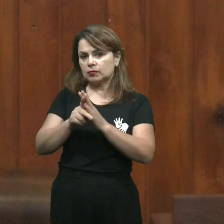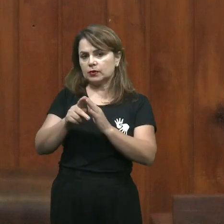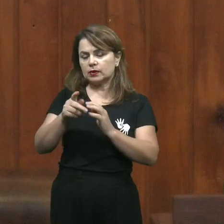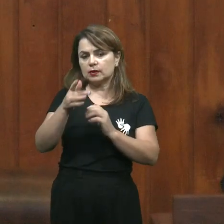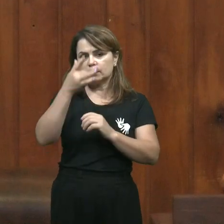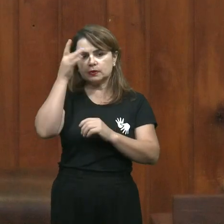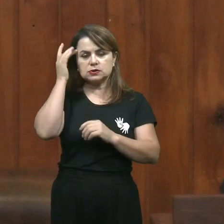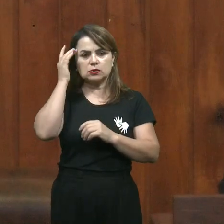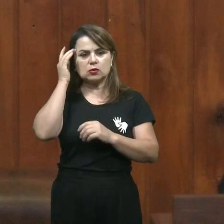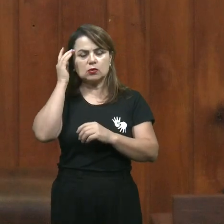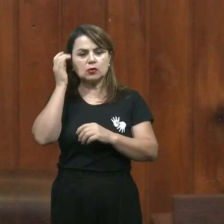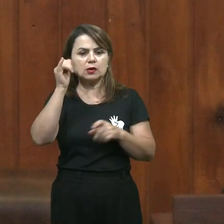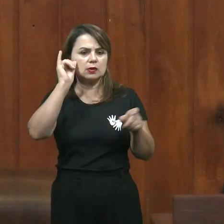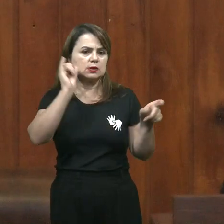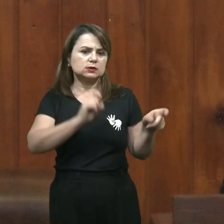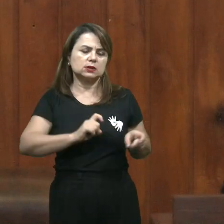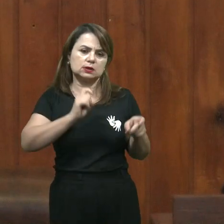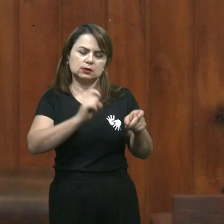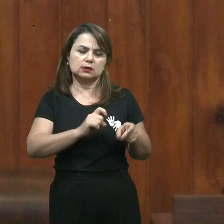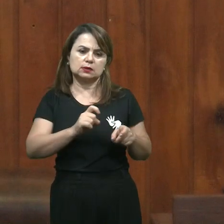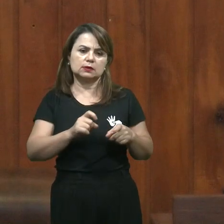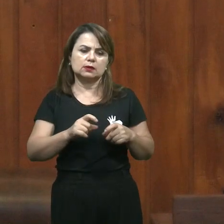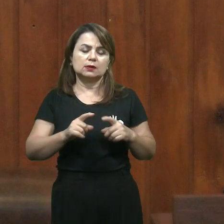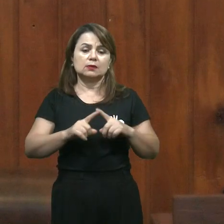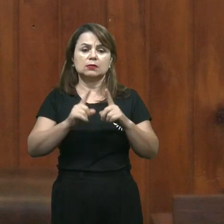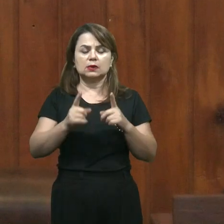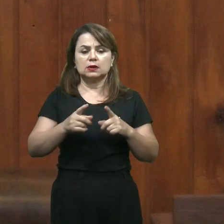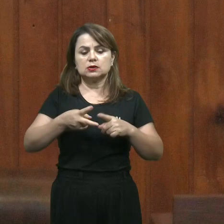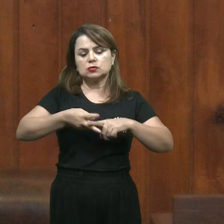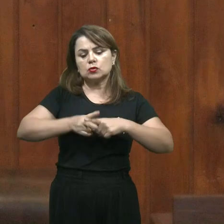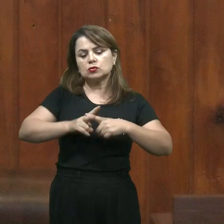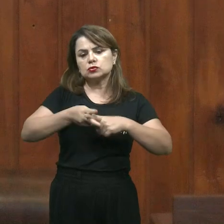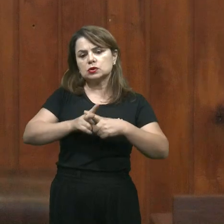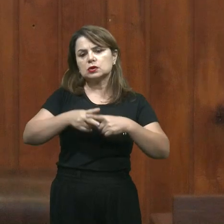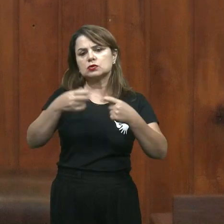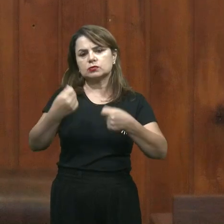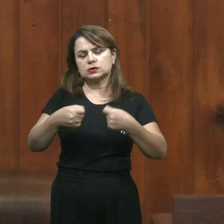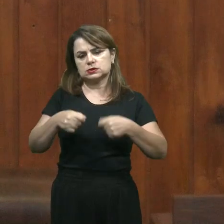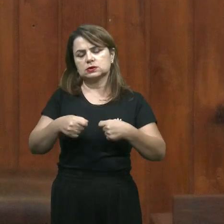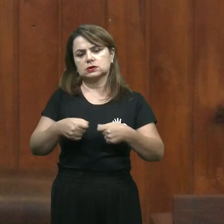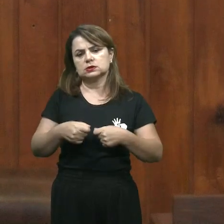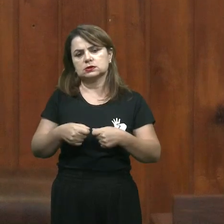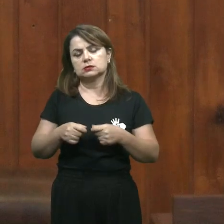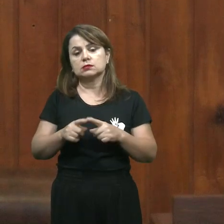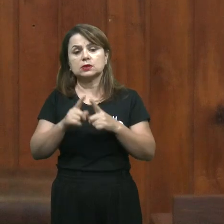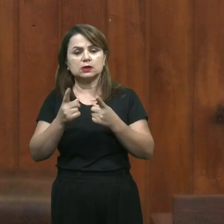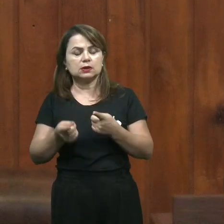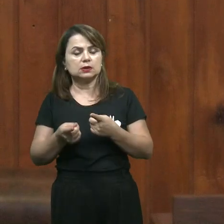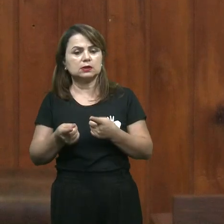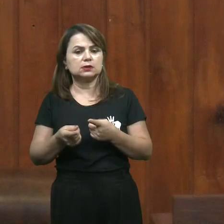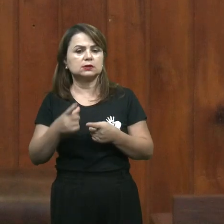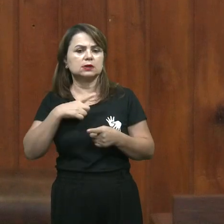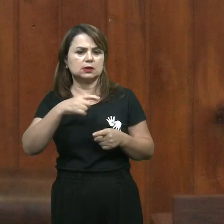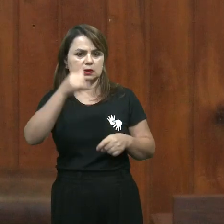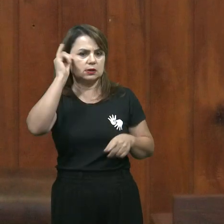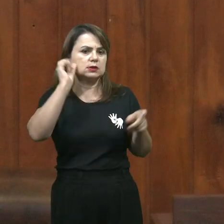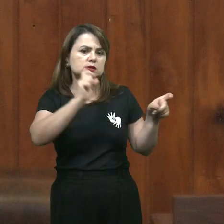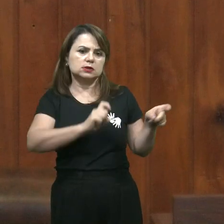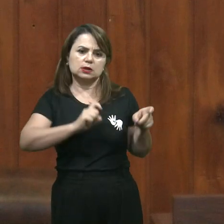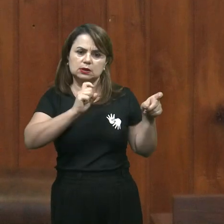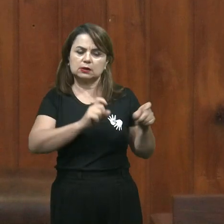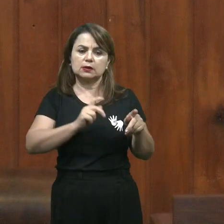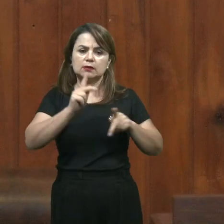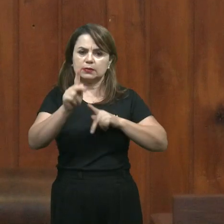vez que se consegue fazer essa manutenção, pois eles pagam seus impostos, têm seus direitos adquiridos, têm chacras ali que pagam